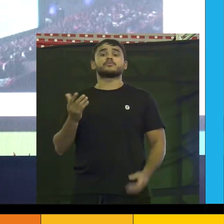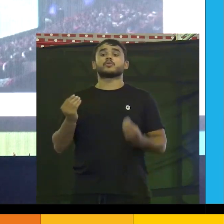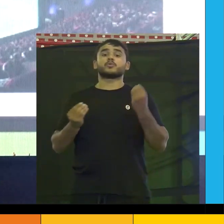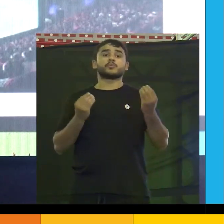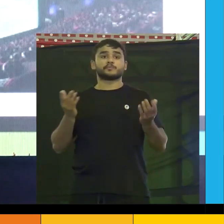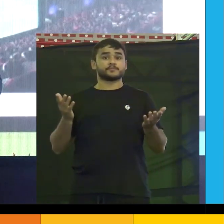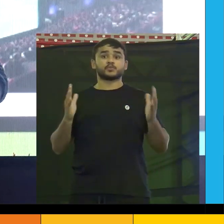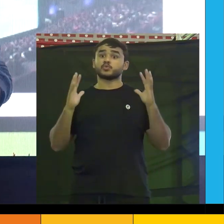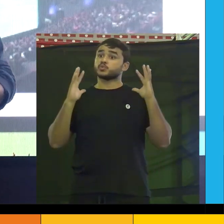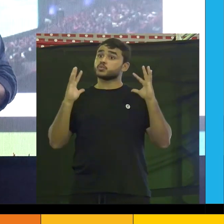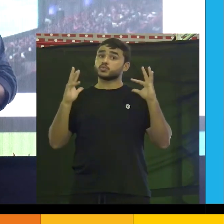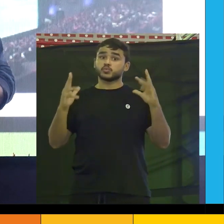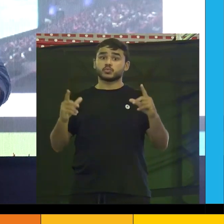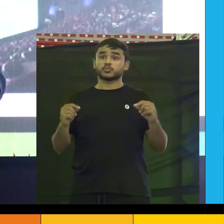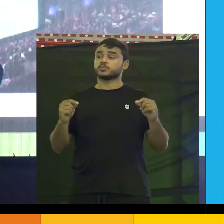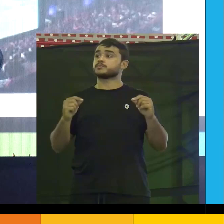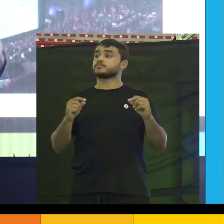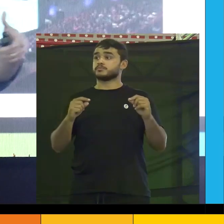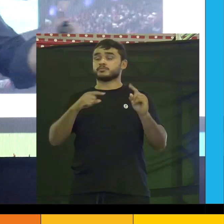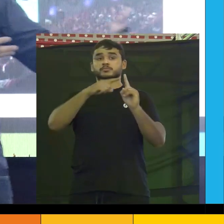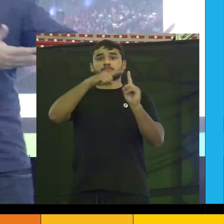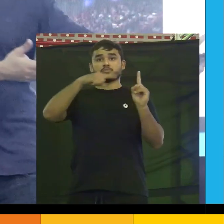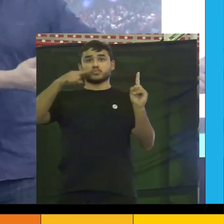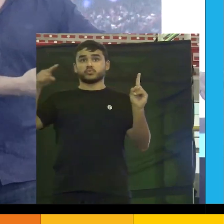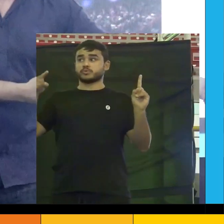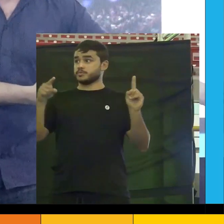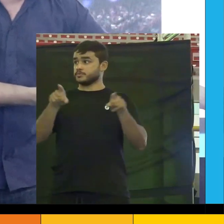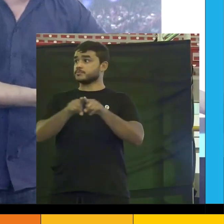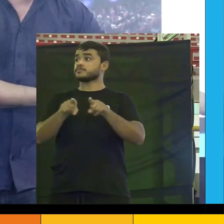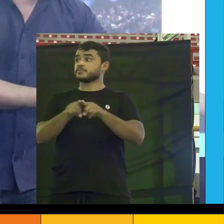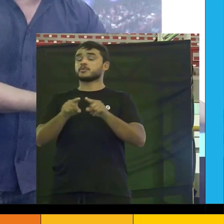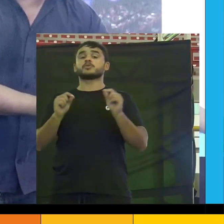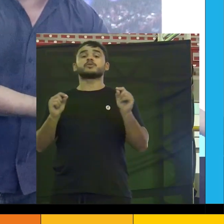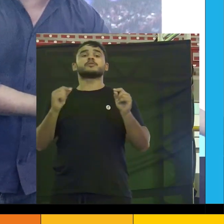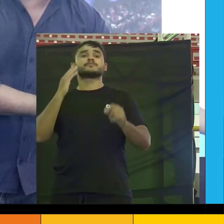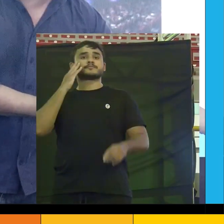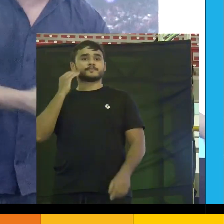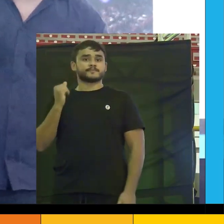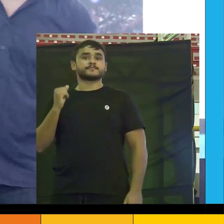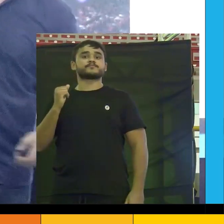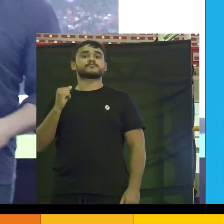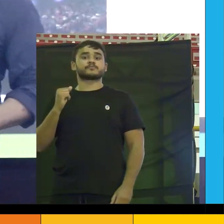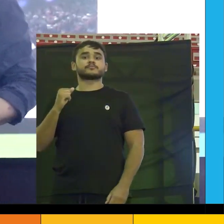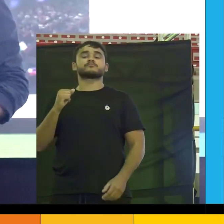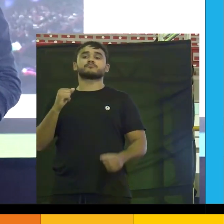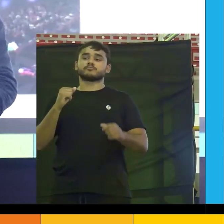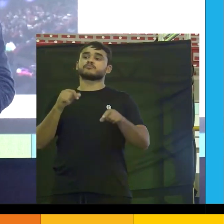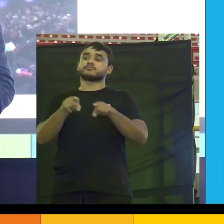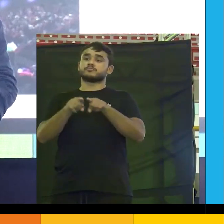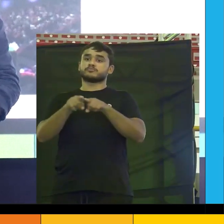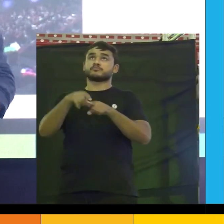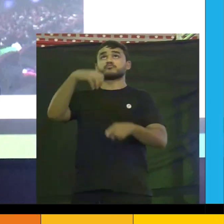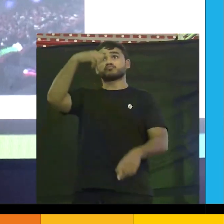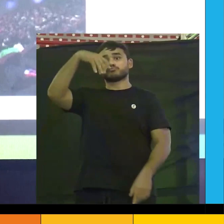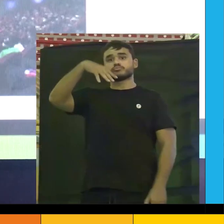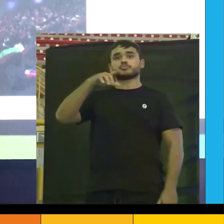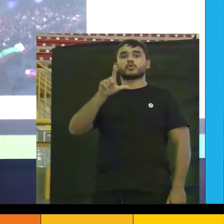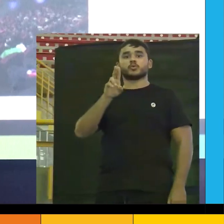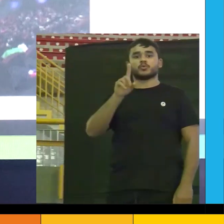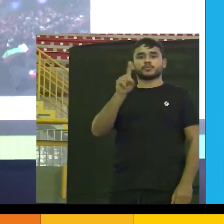polarizados? Todas as ondas eletromagnéticas, incluindo quem? Obviamente, a luz. Está claro isso?